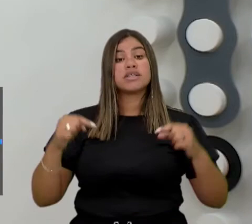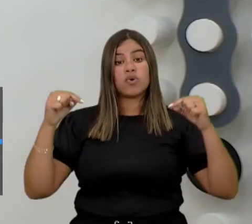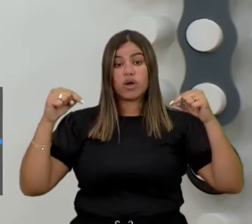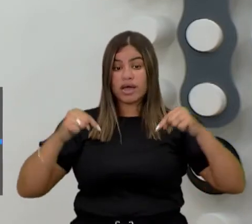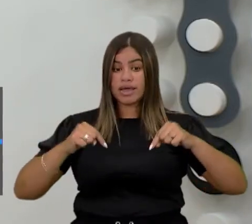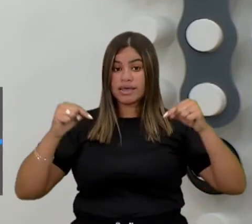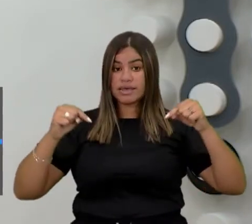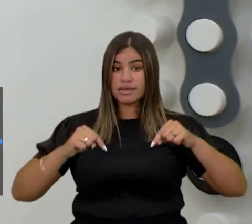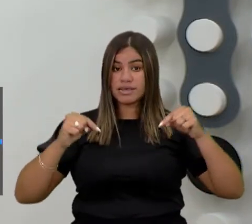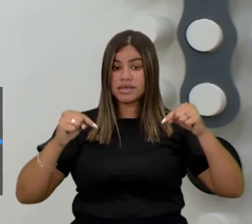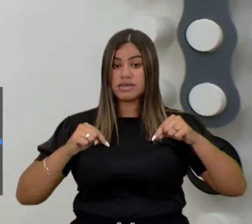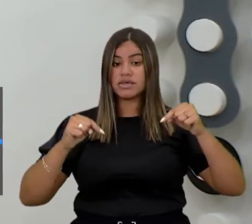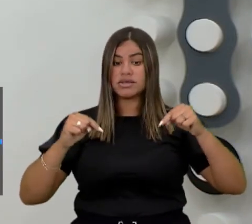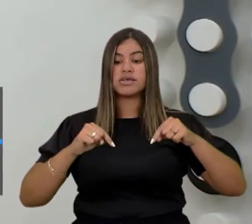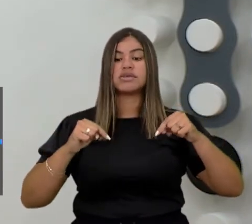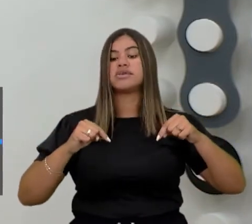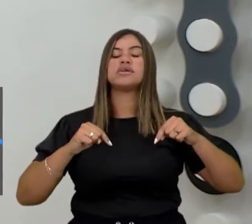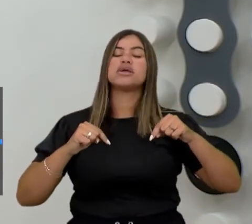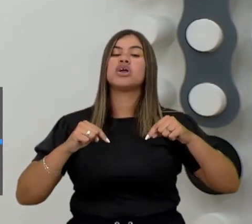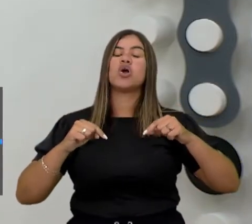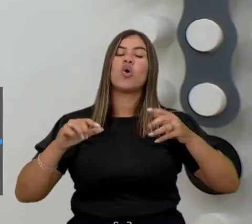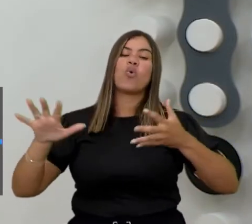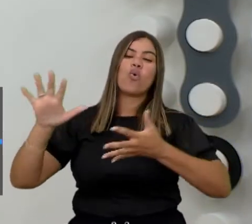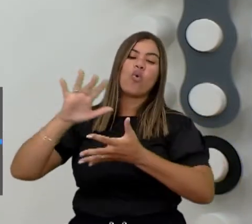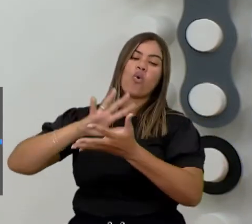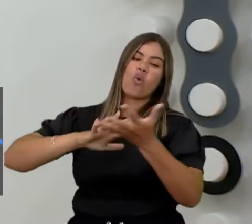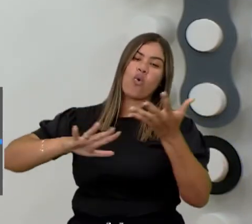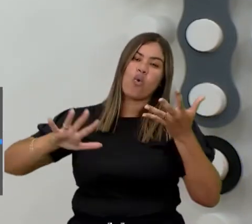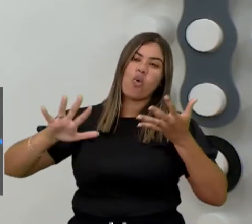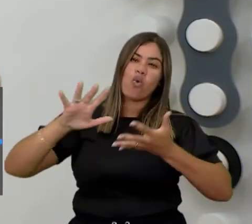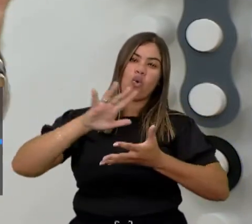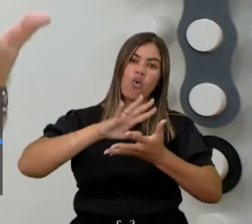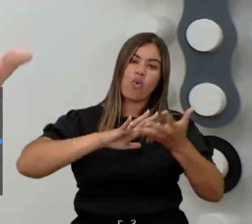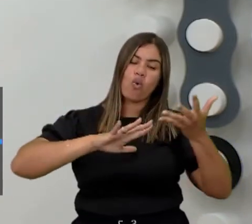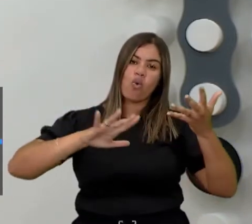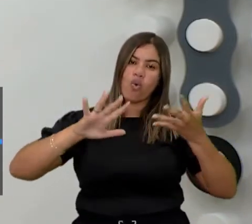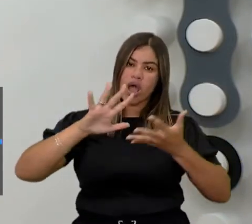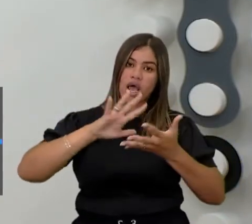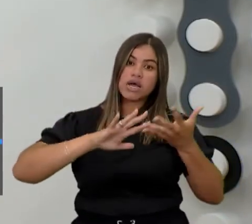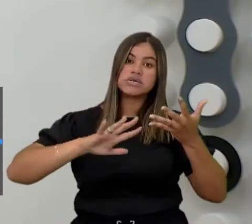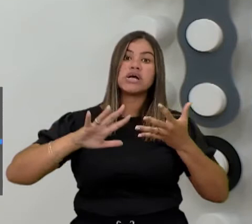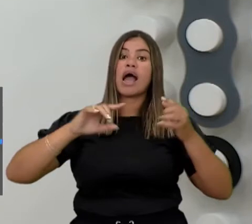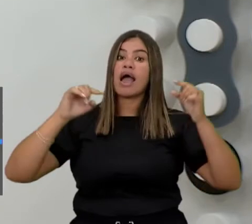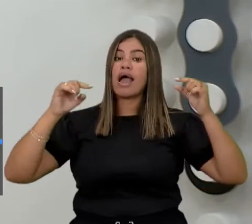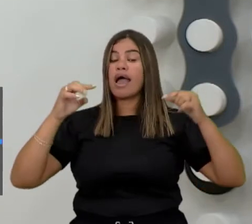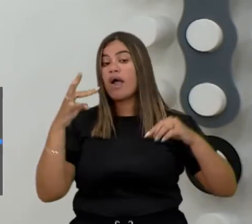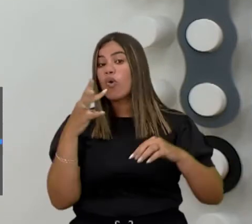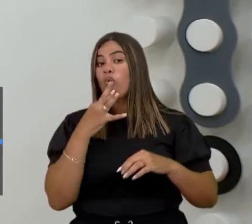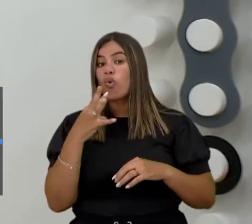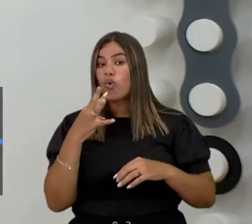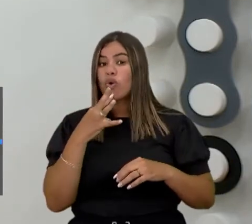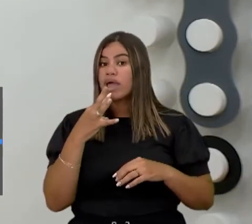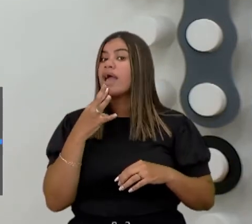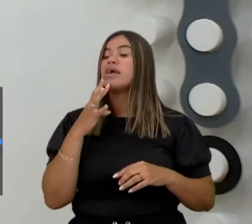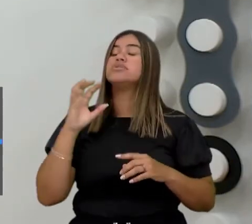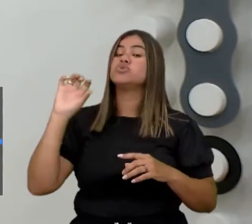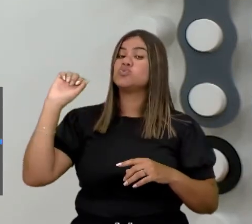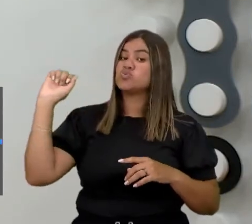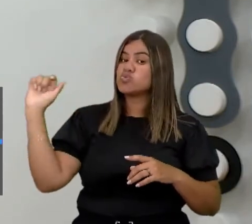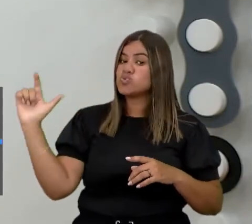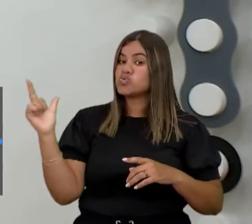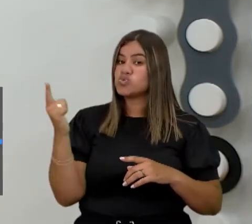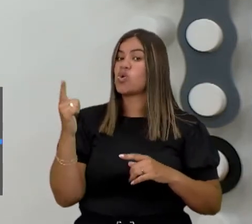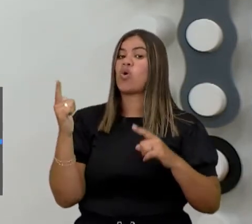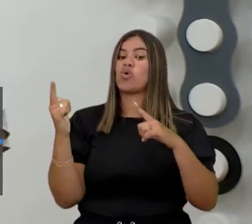de sistema solar, lembrando, porque o Sol é a maior estrela que nós temos no nosso sistema, tem